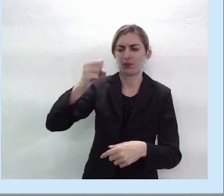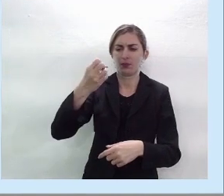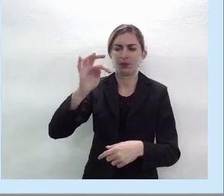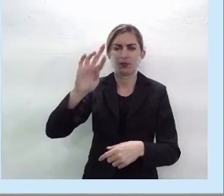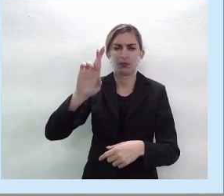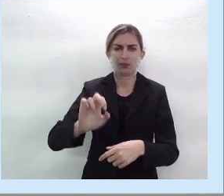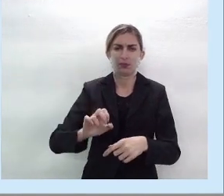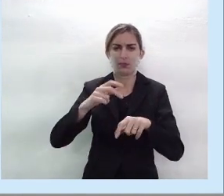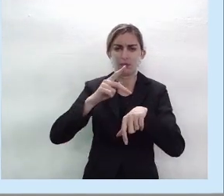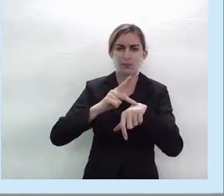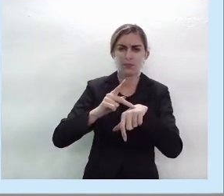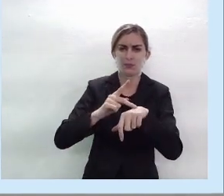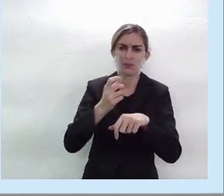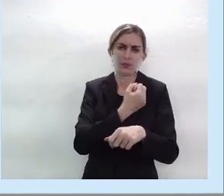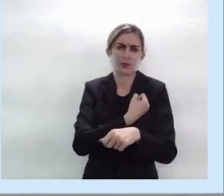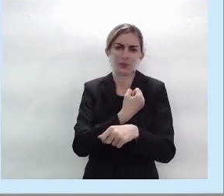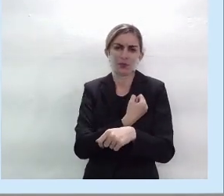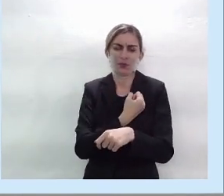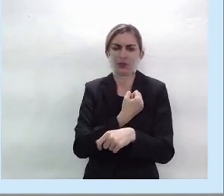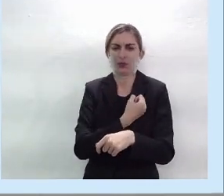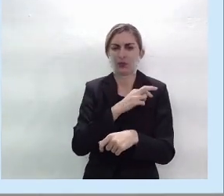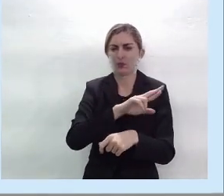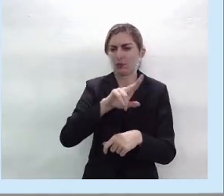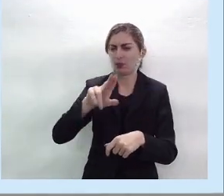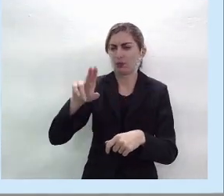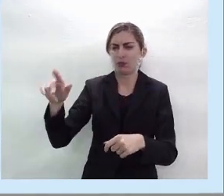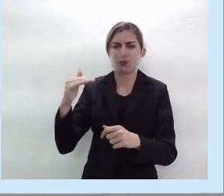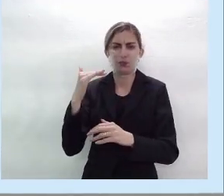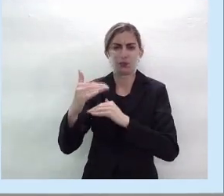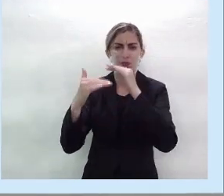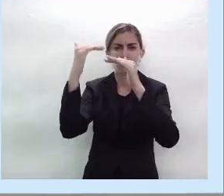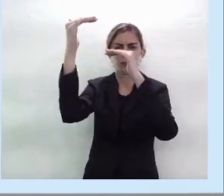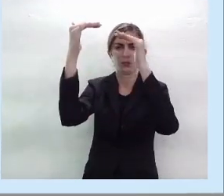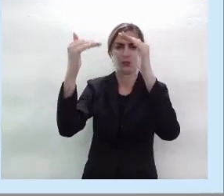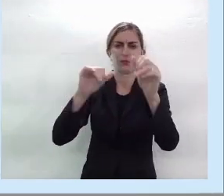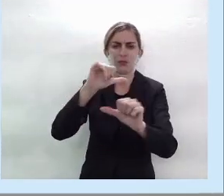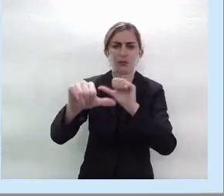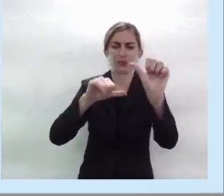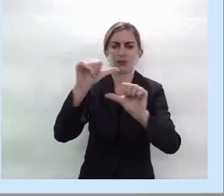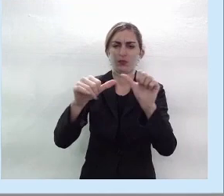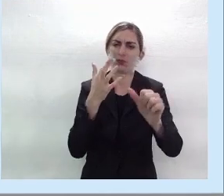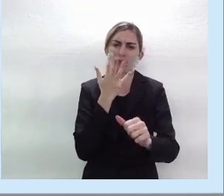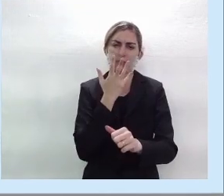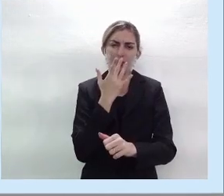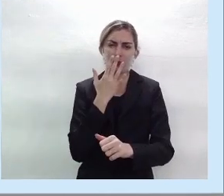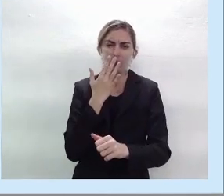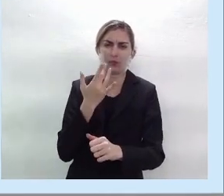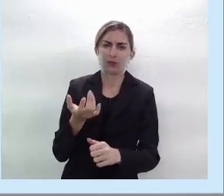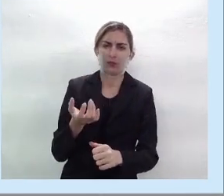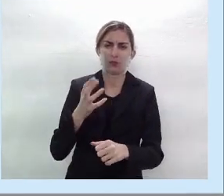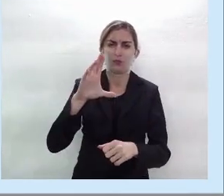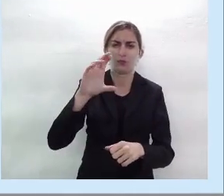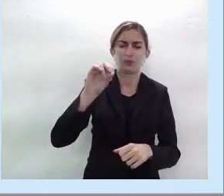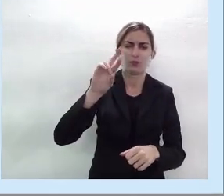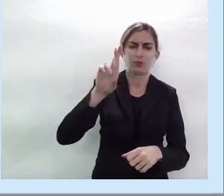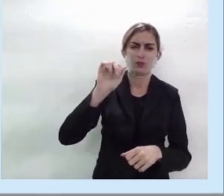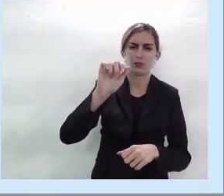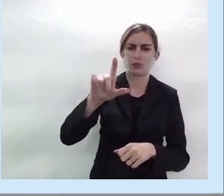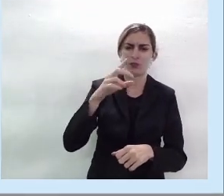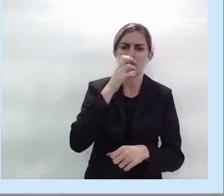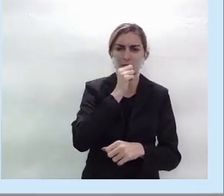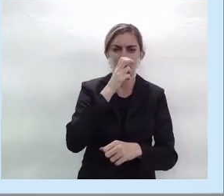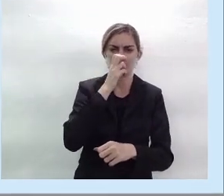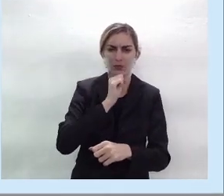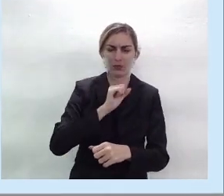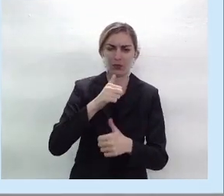a preta, você vai recebendo os graus. E a partir do momento que você vai ampliando esses graus, você vai mudando a faixa, que ela pode ser coral